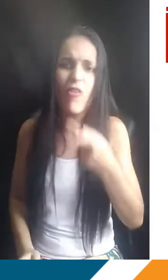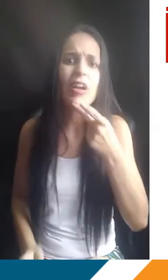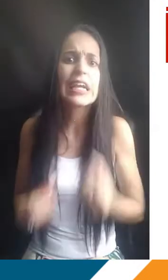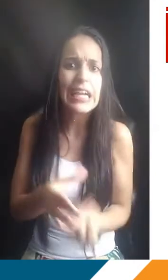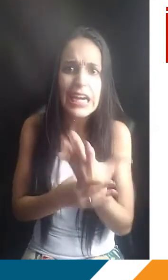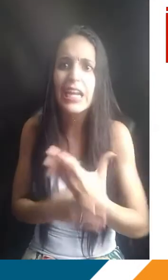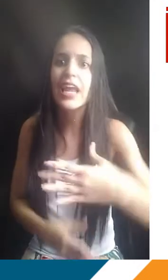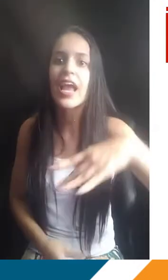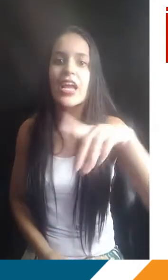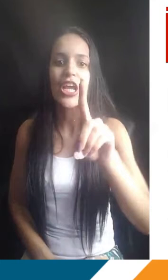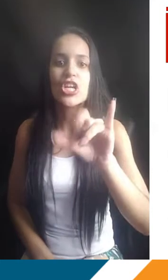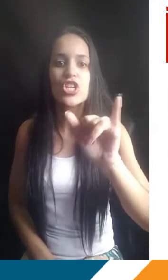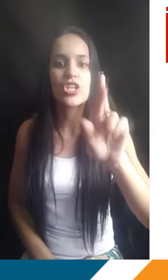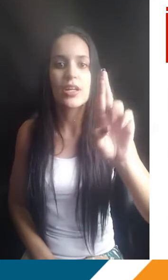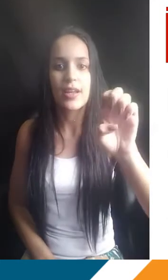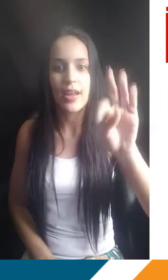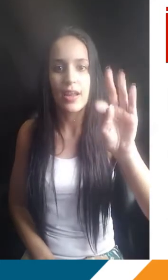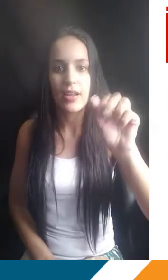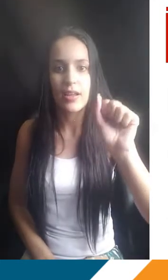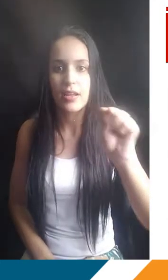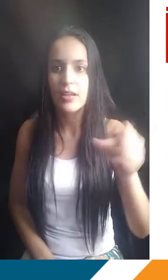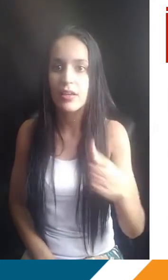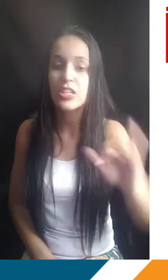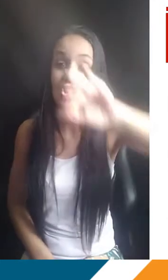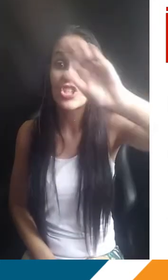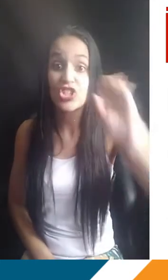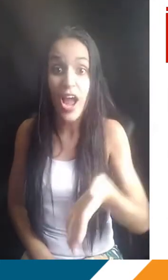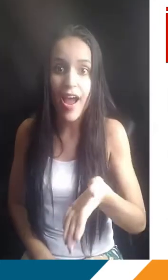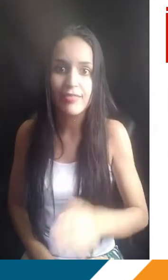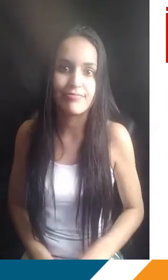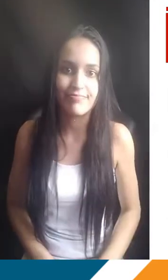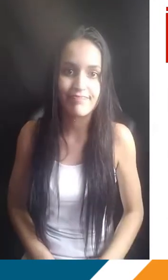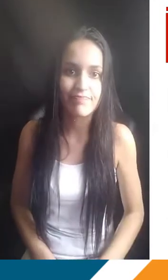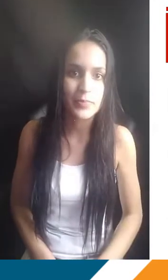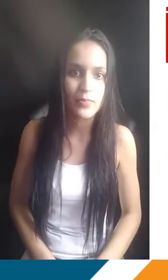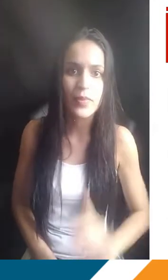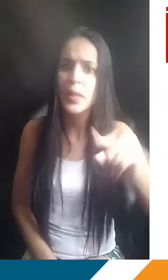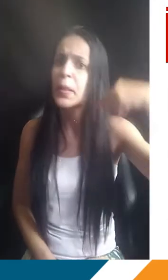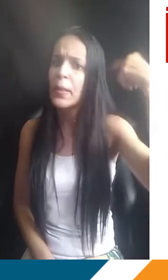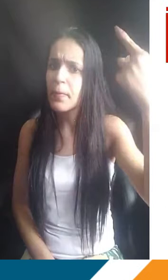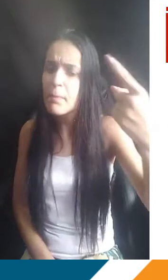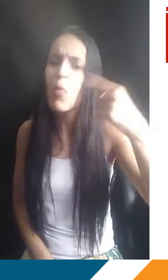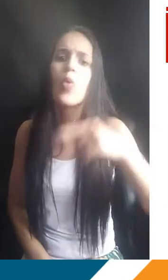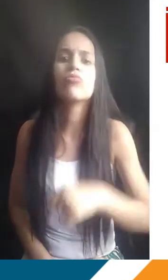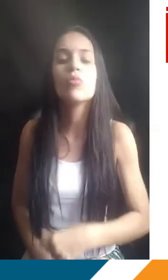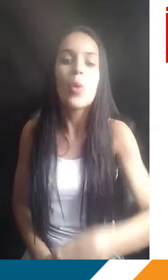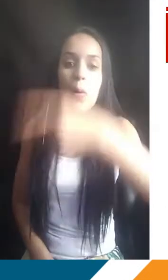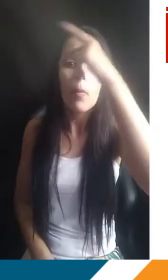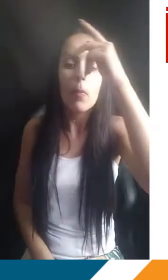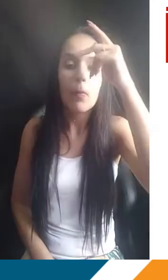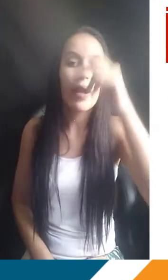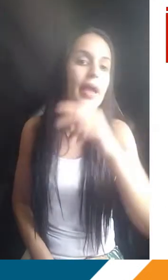pelas eleições, né? Acontece em 85 a eleição do Tancredo Neves, só que o Tancredo morre